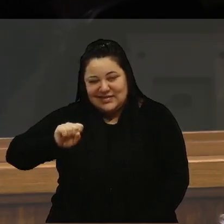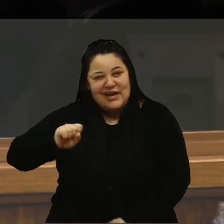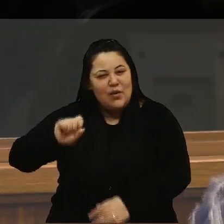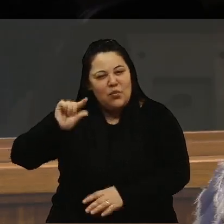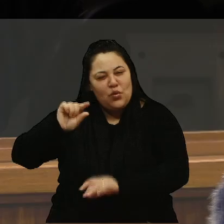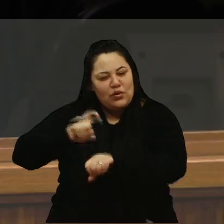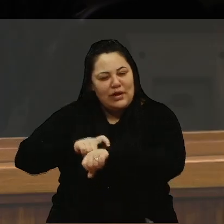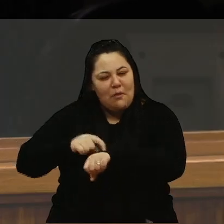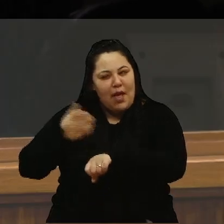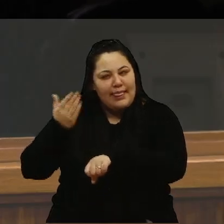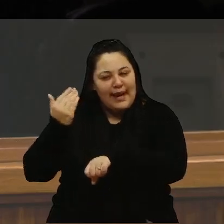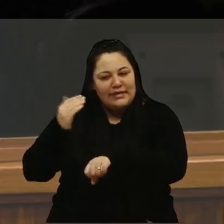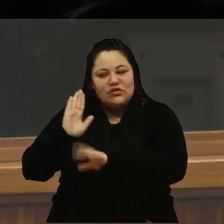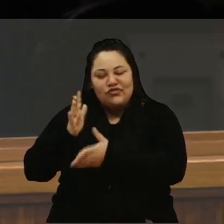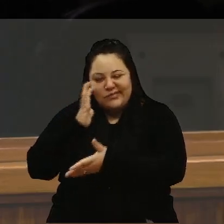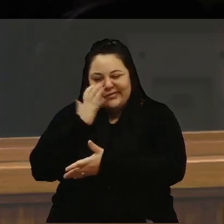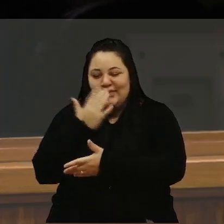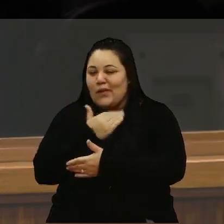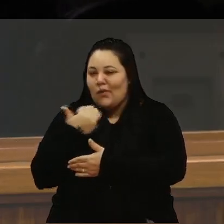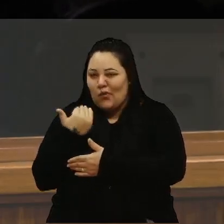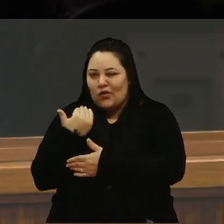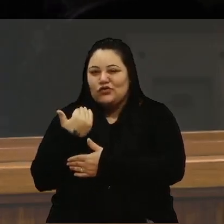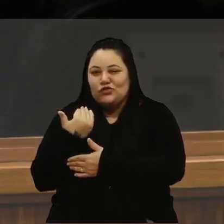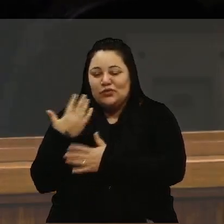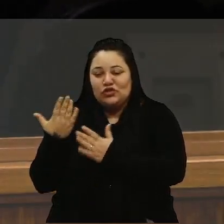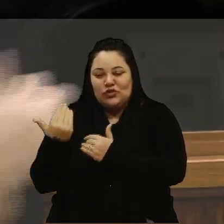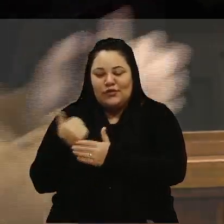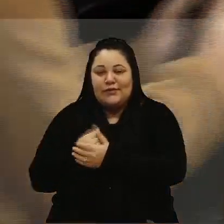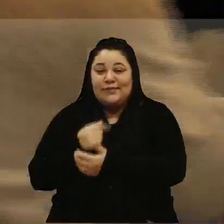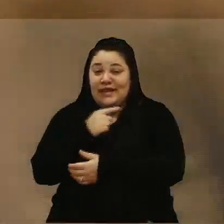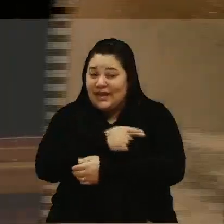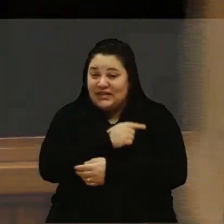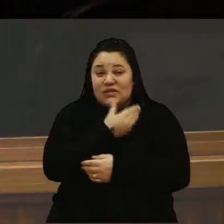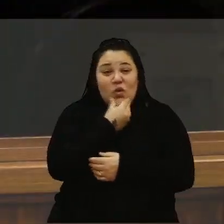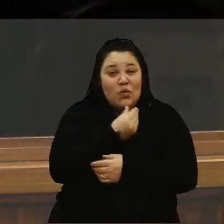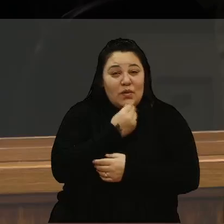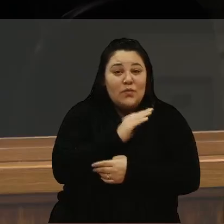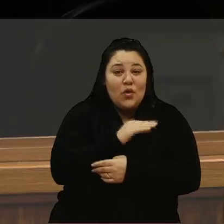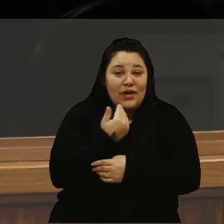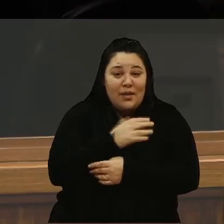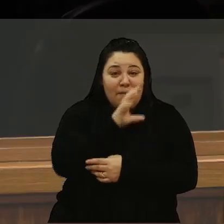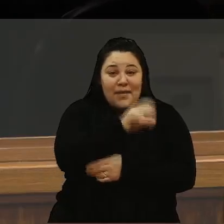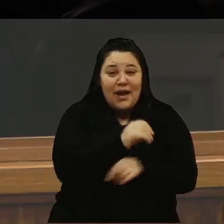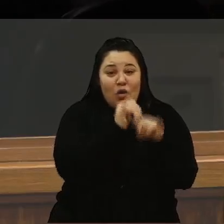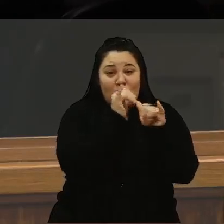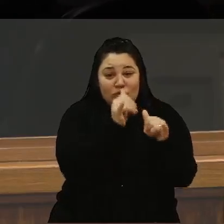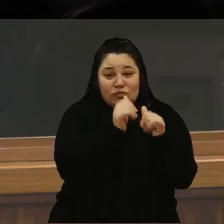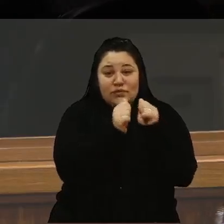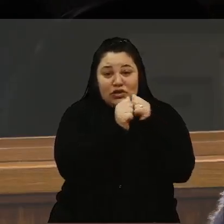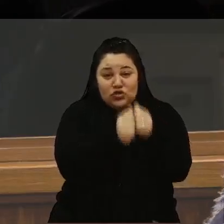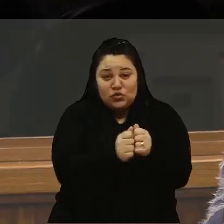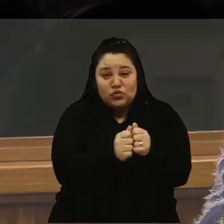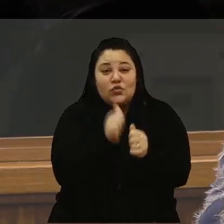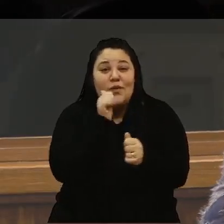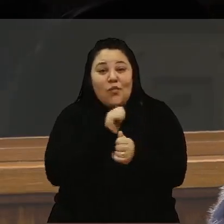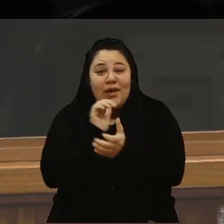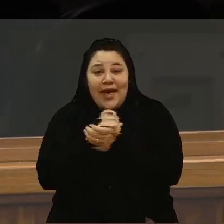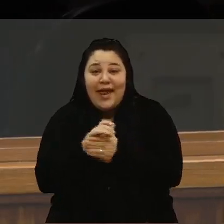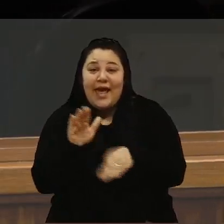uma jovem. Esse senhor estava indo pegar o ônibus para ir para a UBS junto com a dona Lourdes, sua